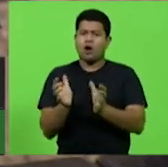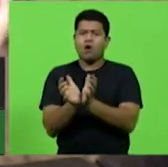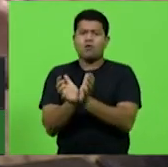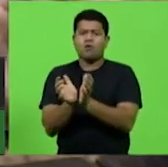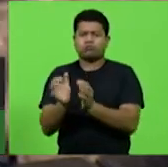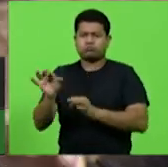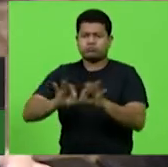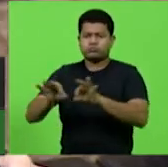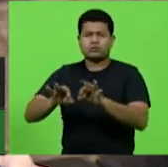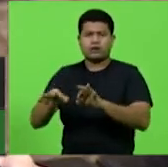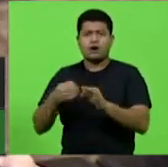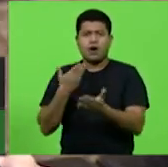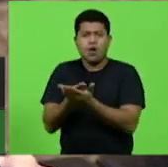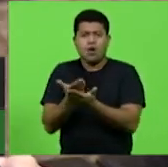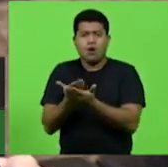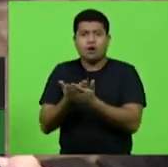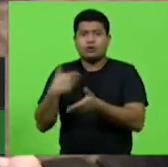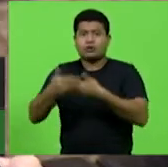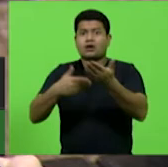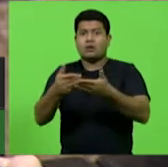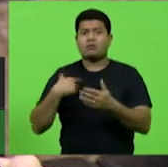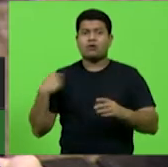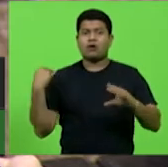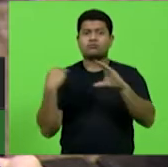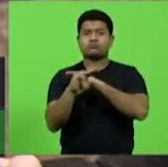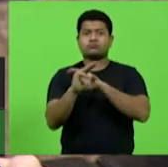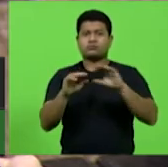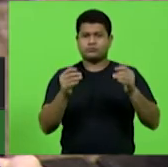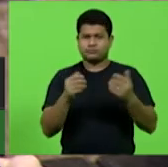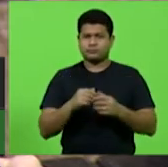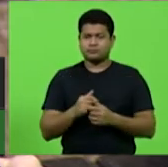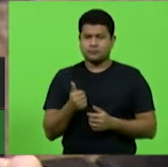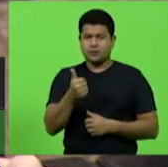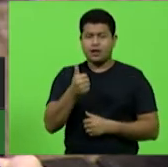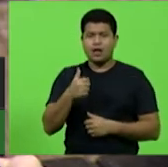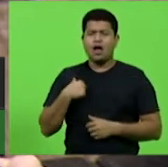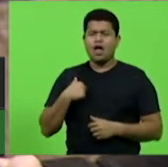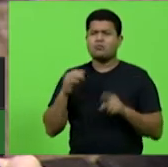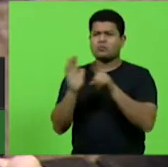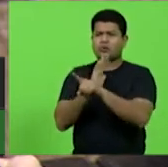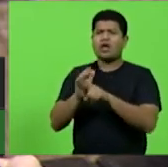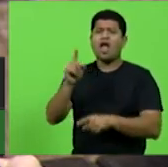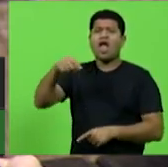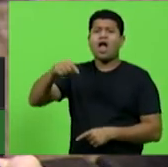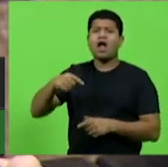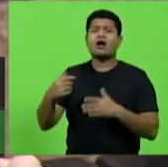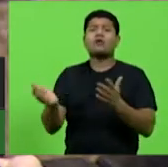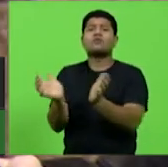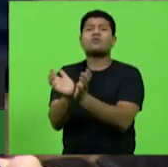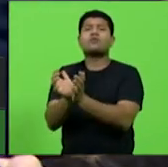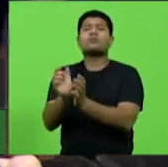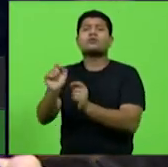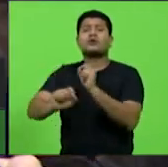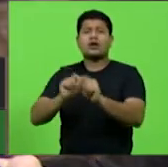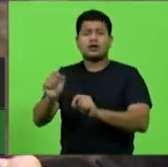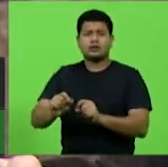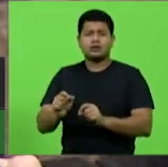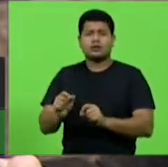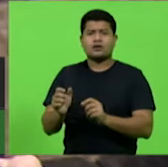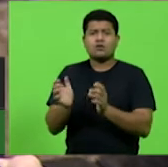negócio e logo vai sair. Eu perguntei: é mesmo, secretário Tiago Vieira? Que grupo é esse? Quem integra esse